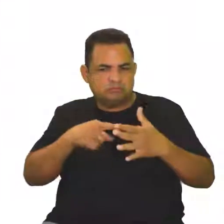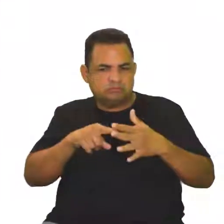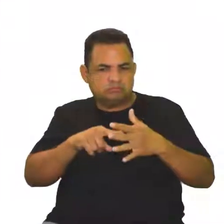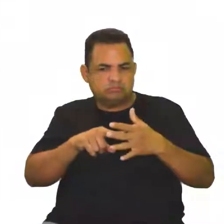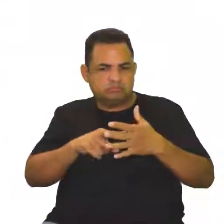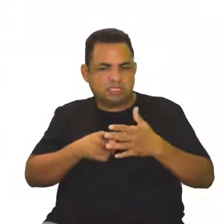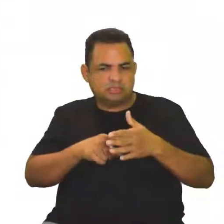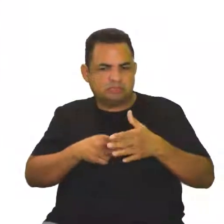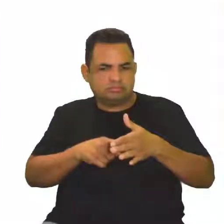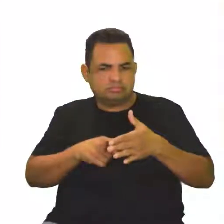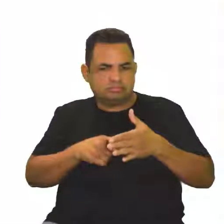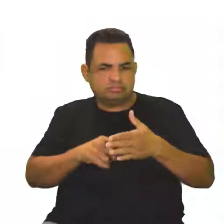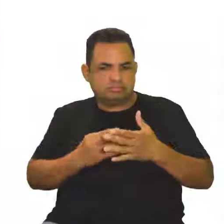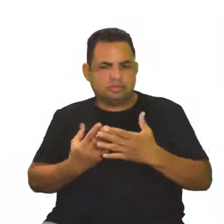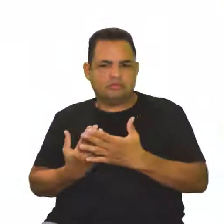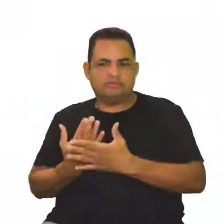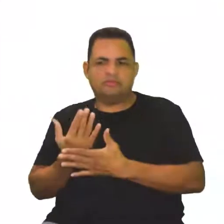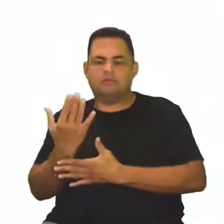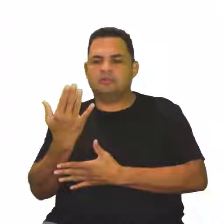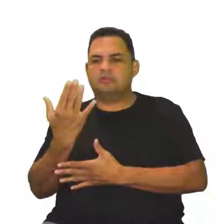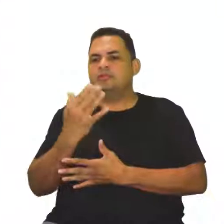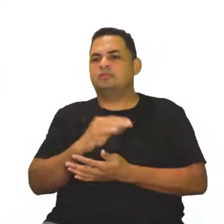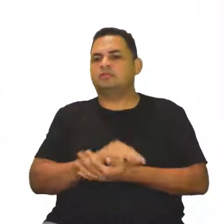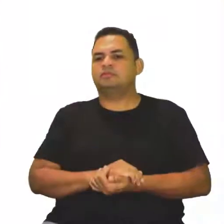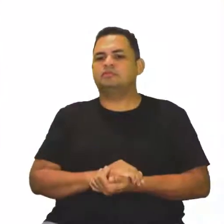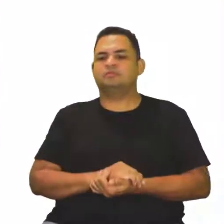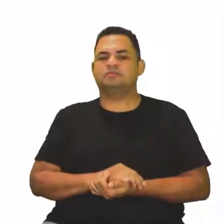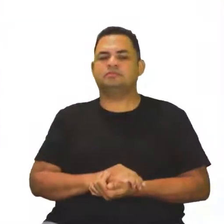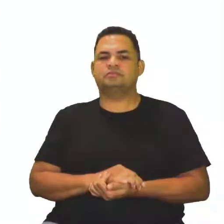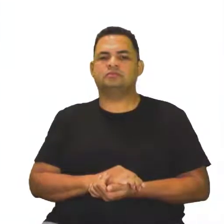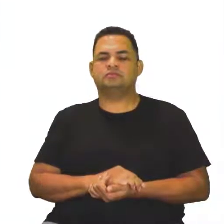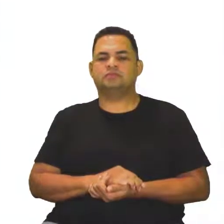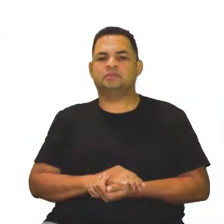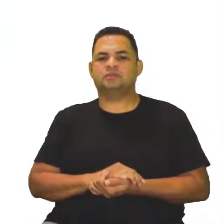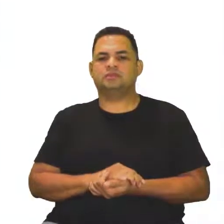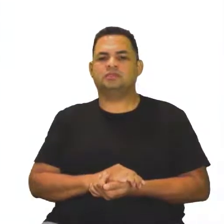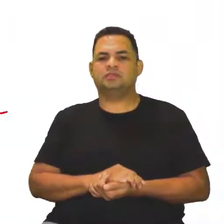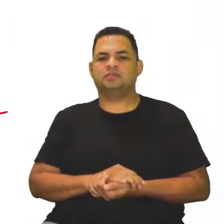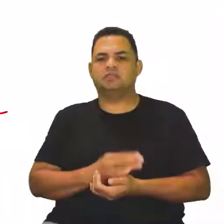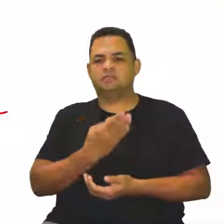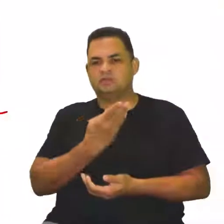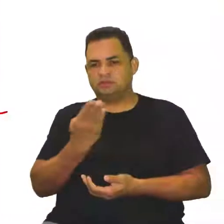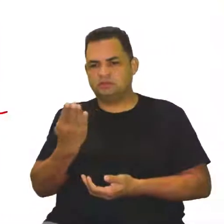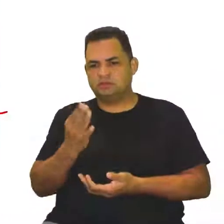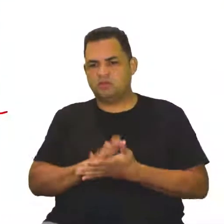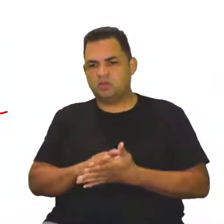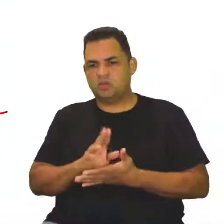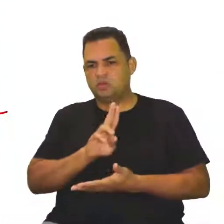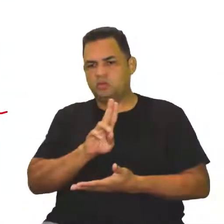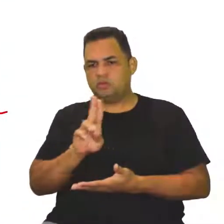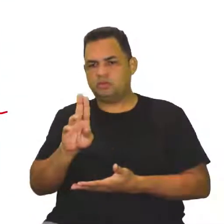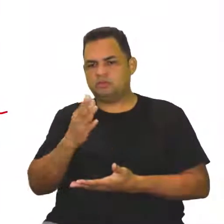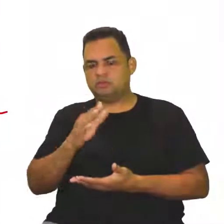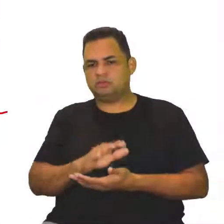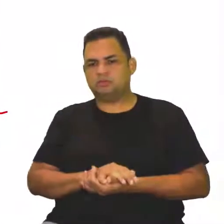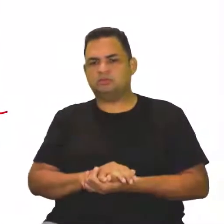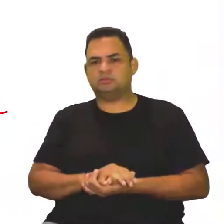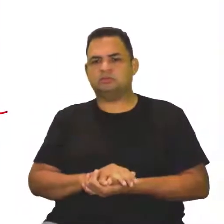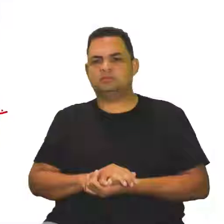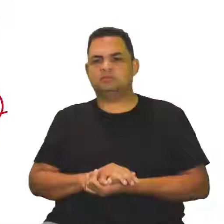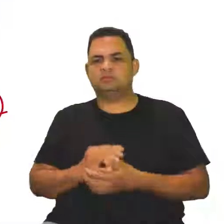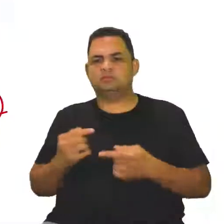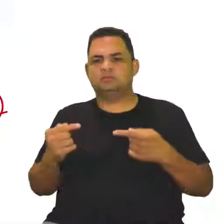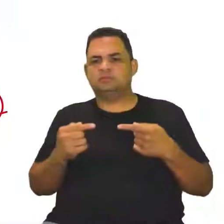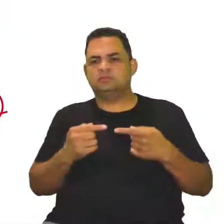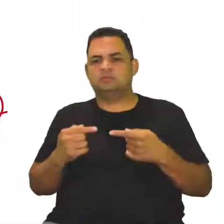tá, pessoal? Lá do segundo ano, quando a gente estuda máquina, você vai ver o nome desse engenheiro bem aqui. Então, Watts está